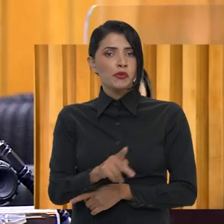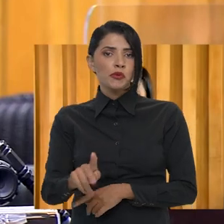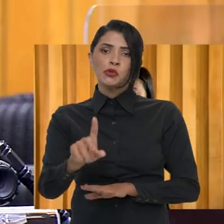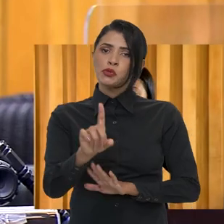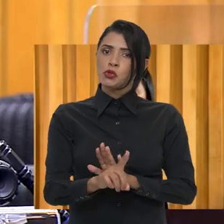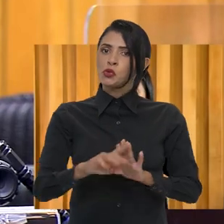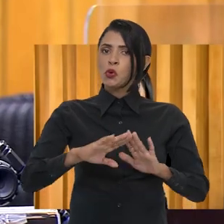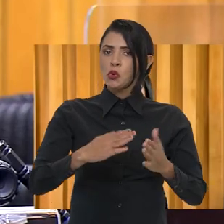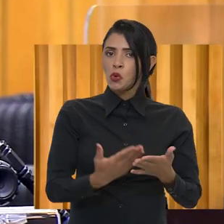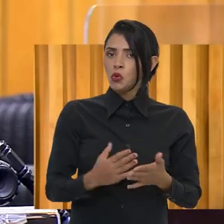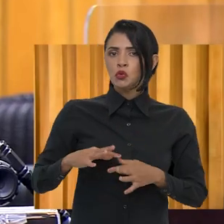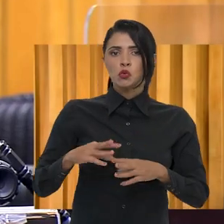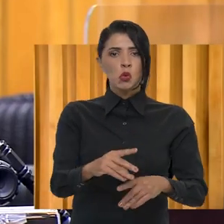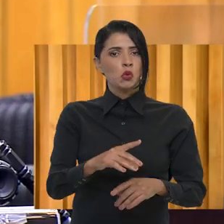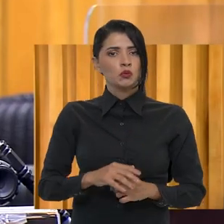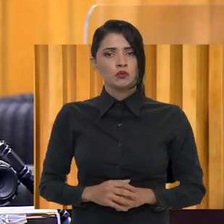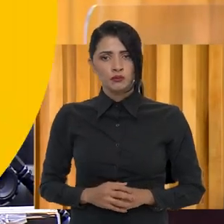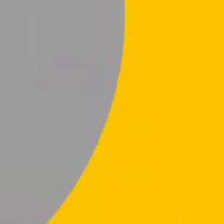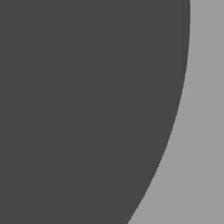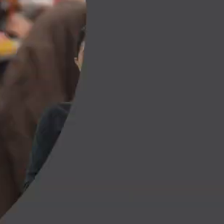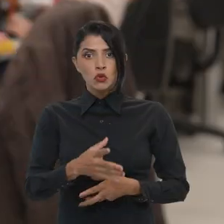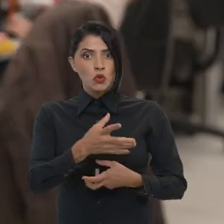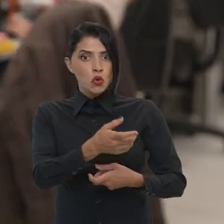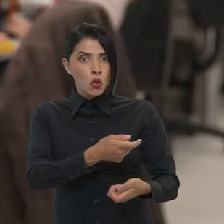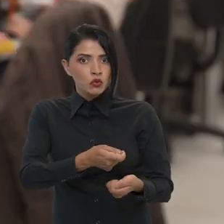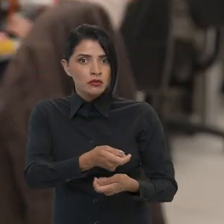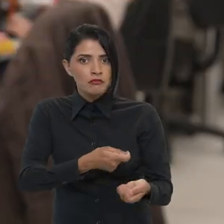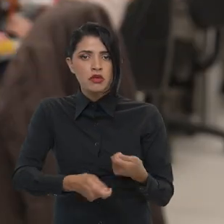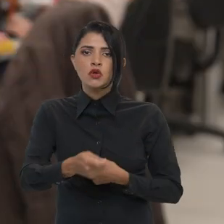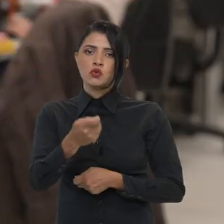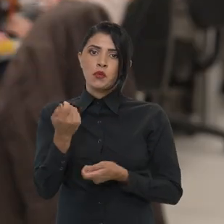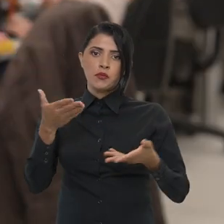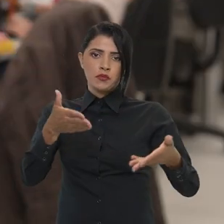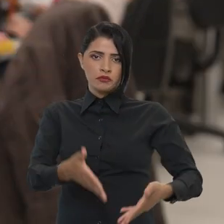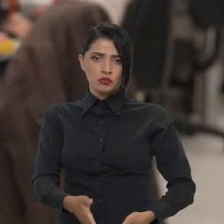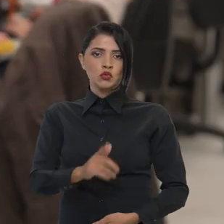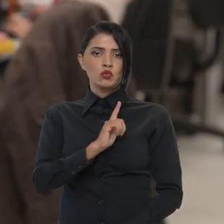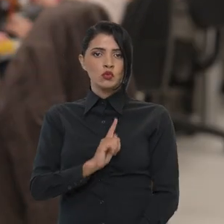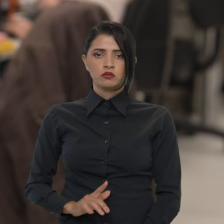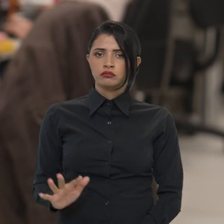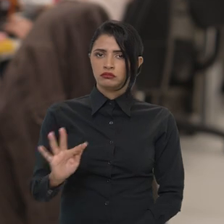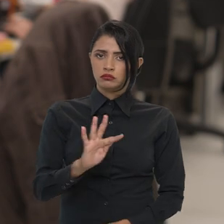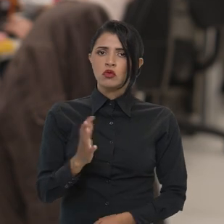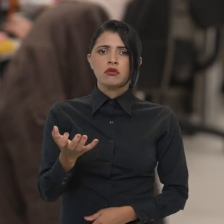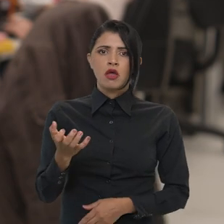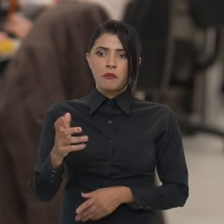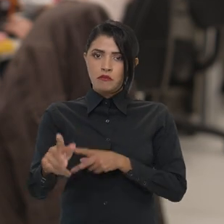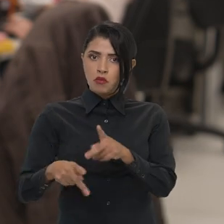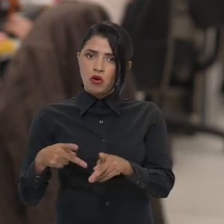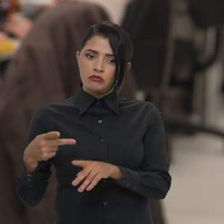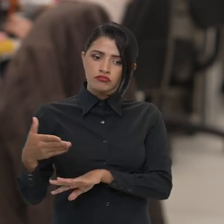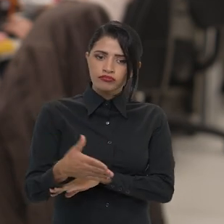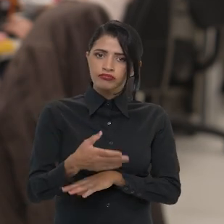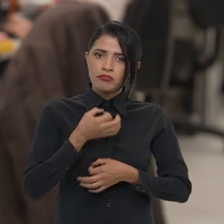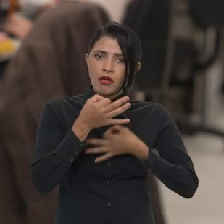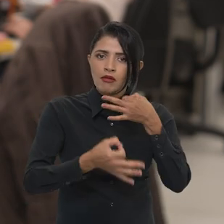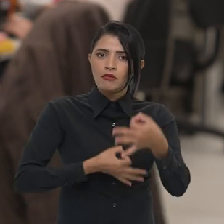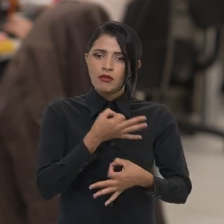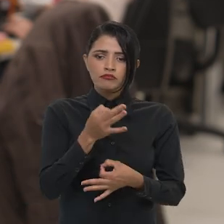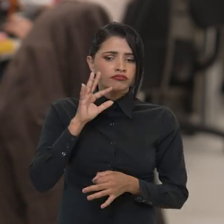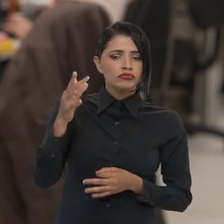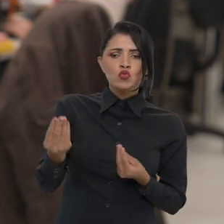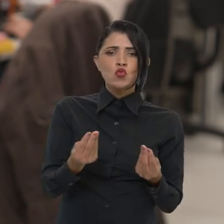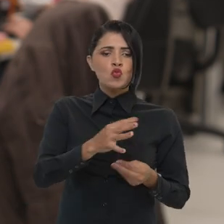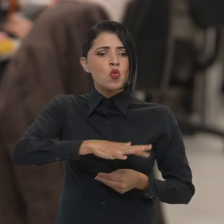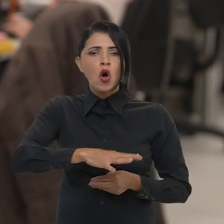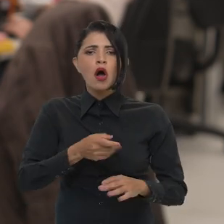jovens e professores, diretores e gestores. Orçamento participativo. O governo federal quer ouvir a população para